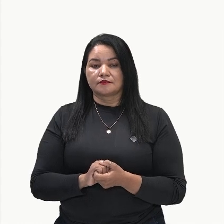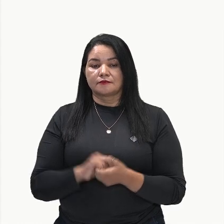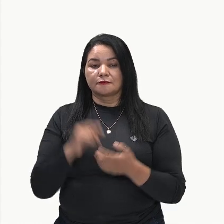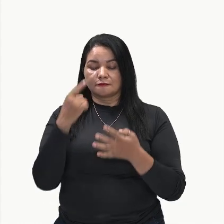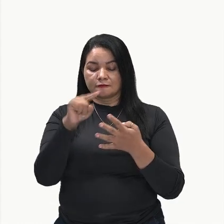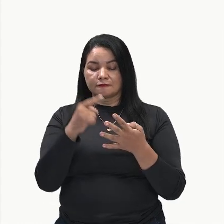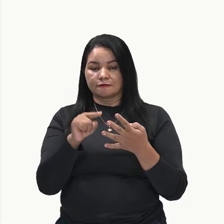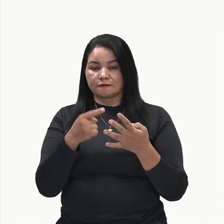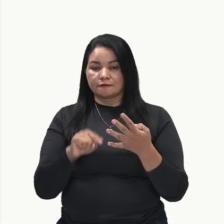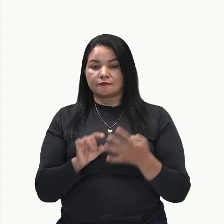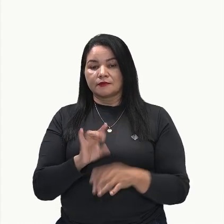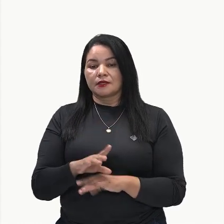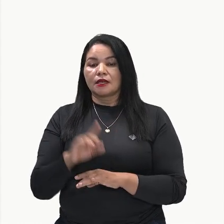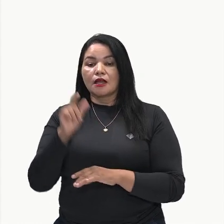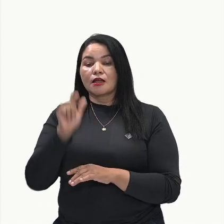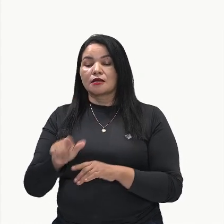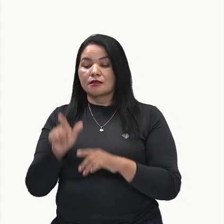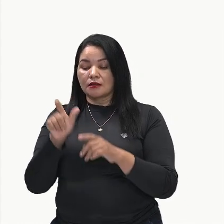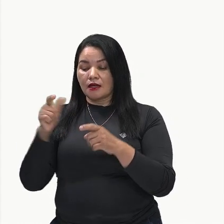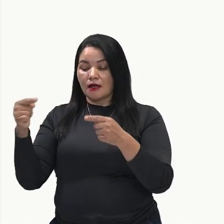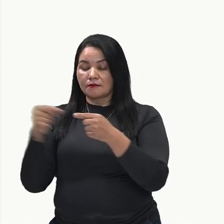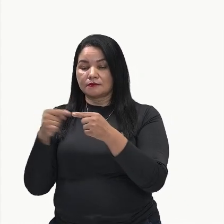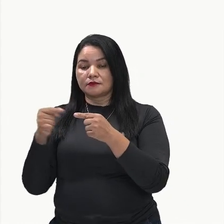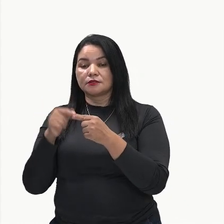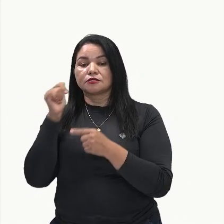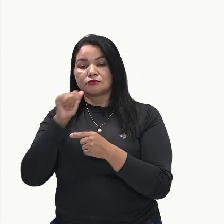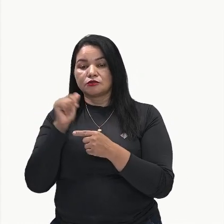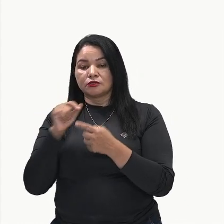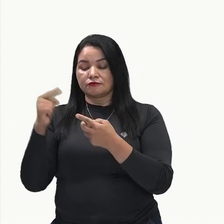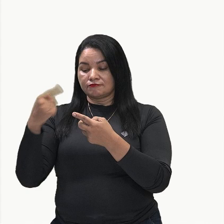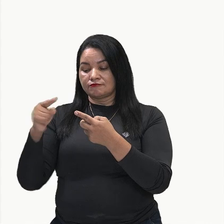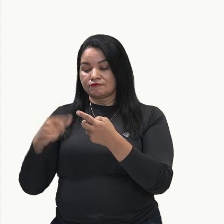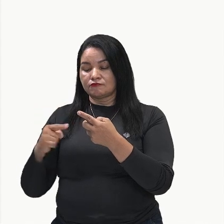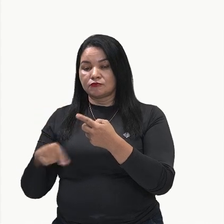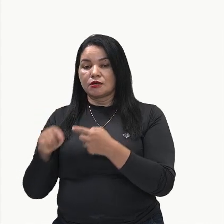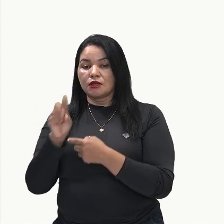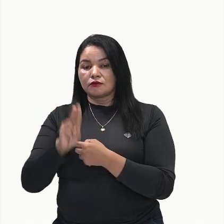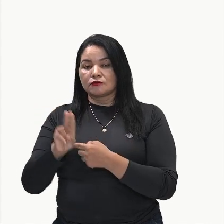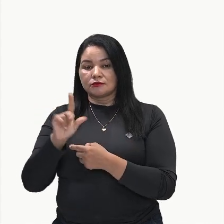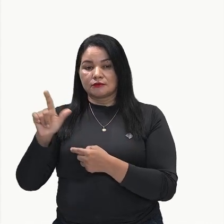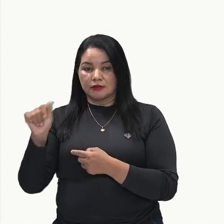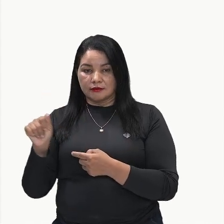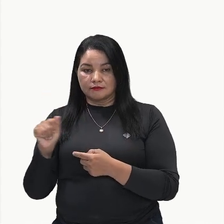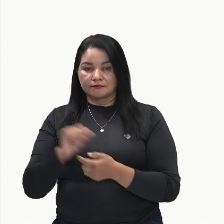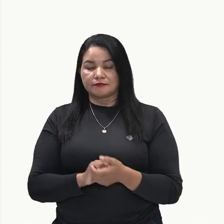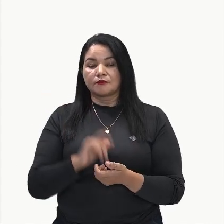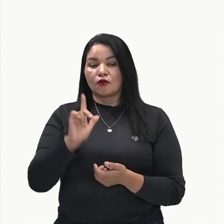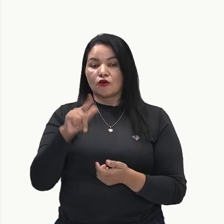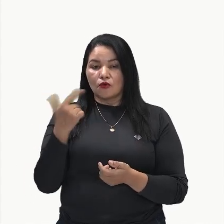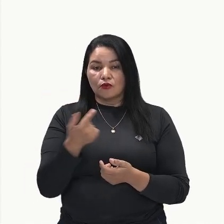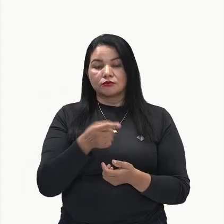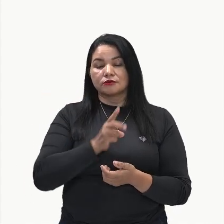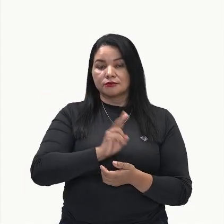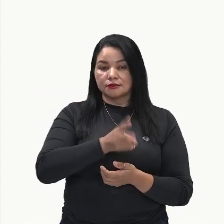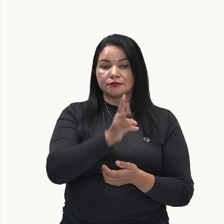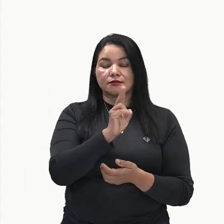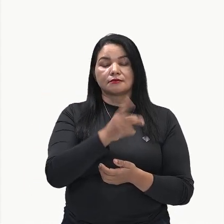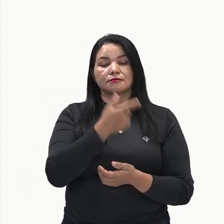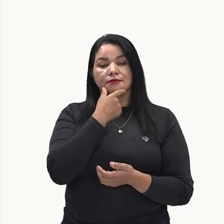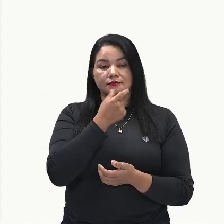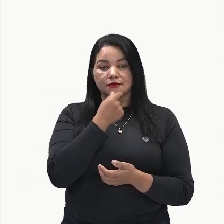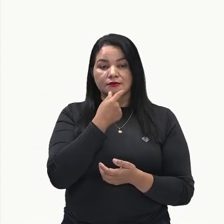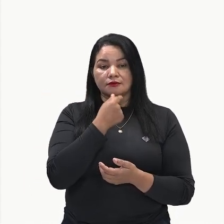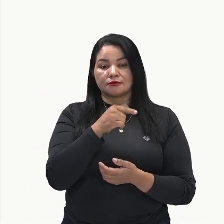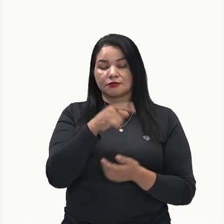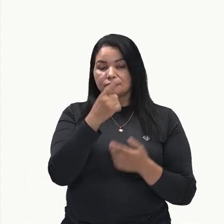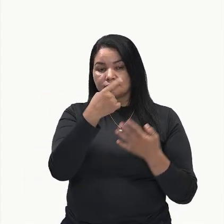ballena, la culebra, la jirafa, la langosta, Temos masculinos, el delfín, el gusano,